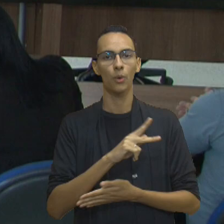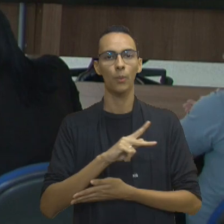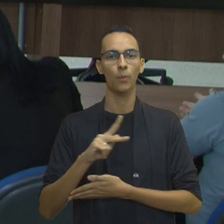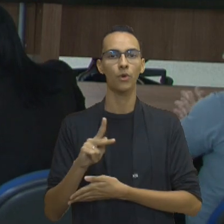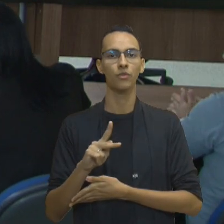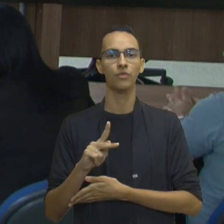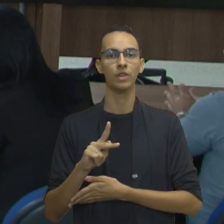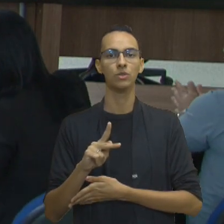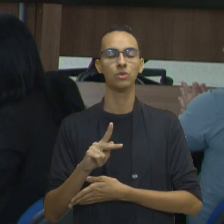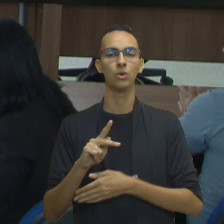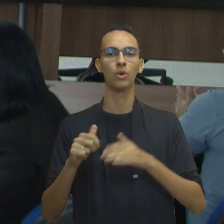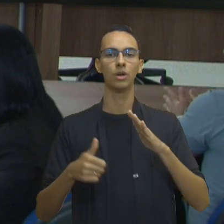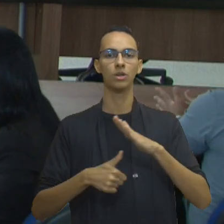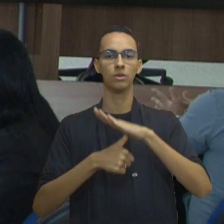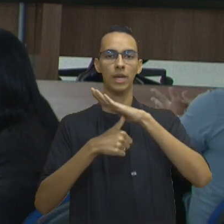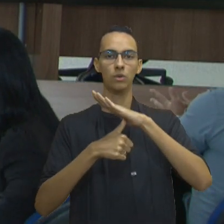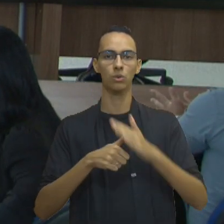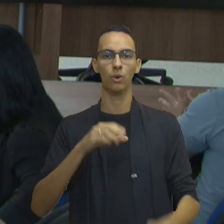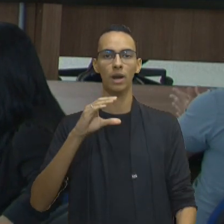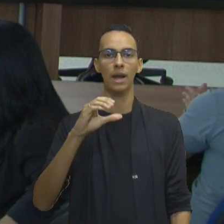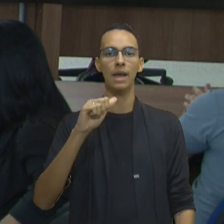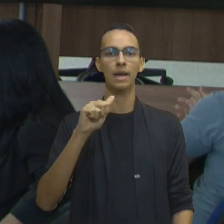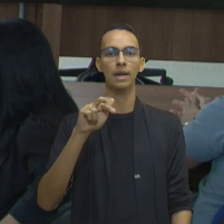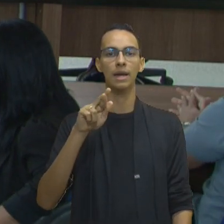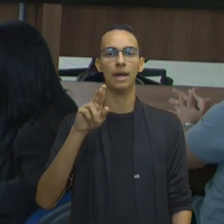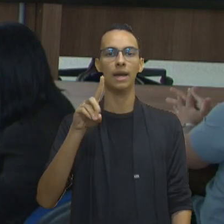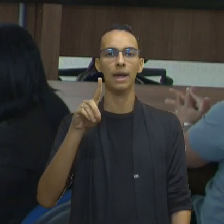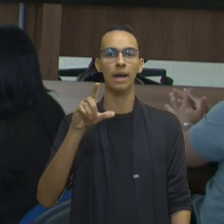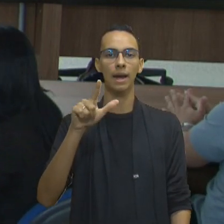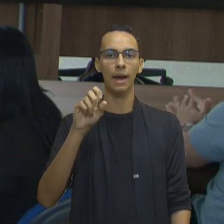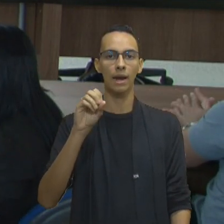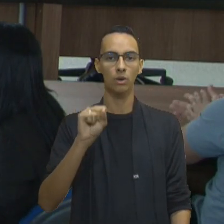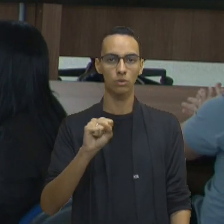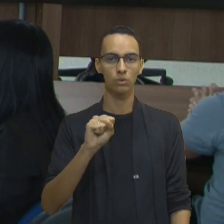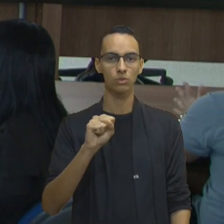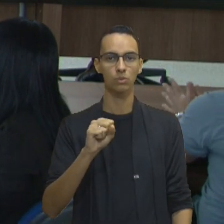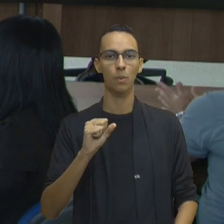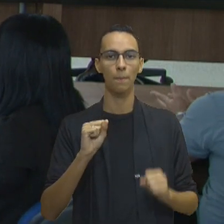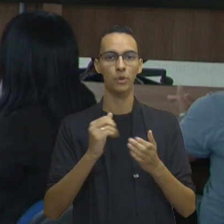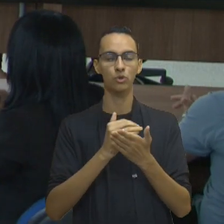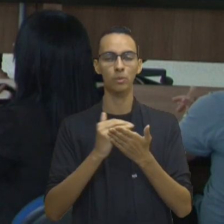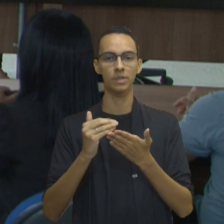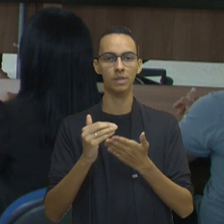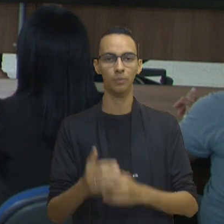Henrique, fique à vontade e a palavra é sua.